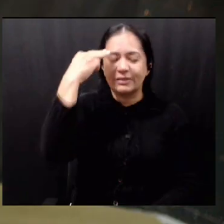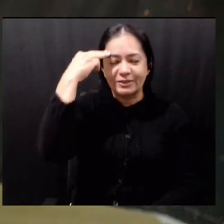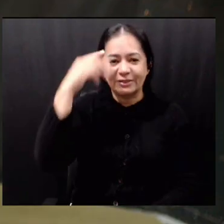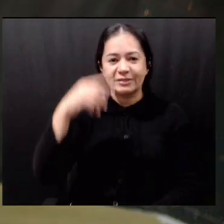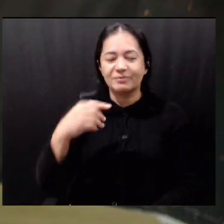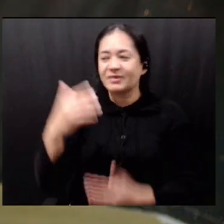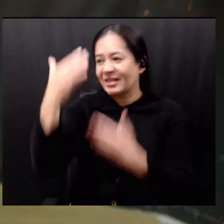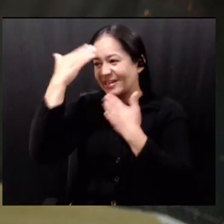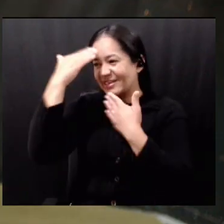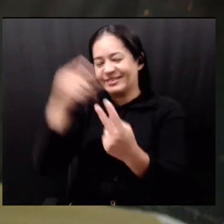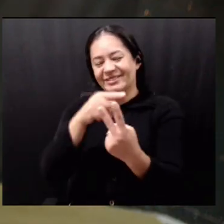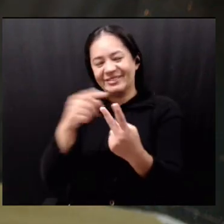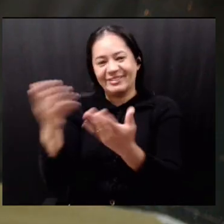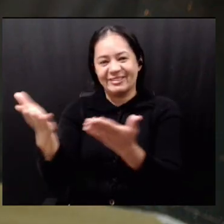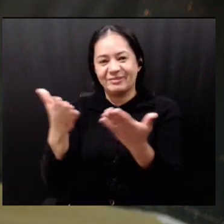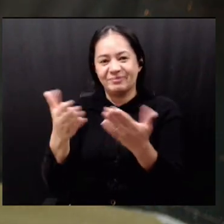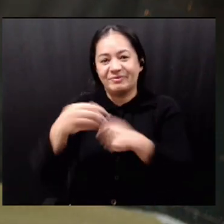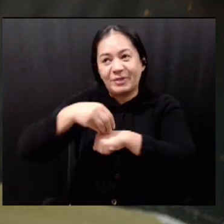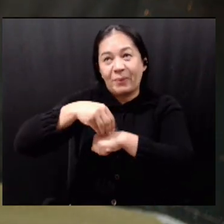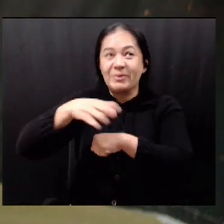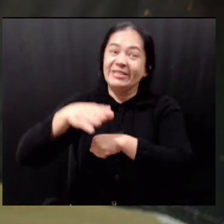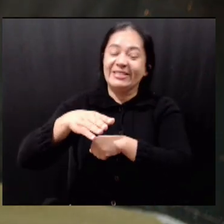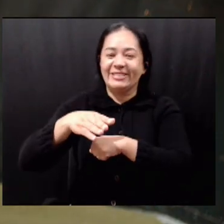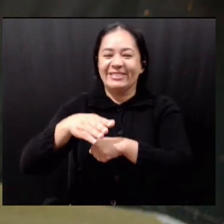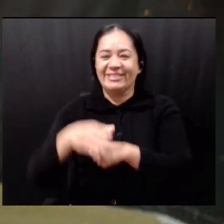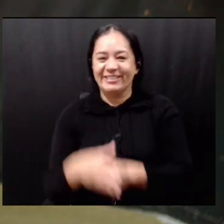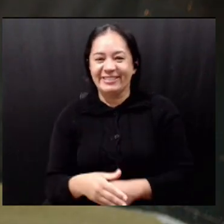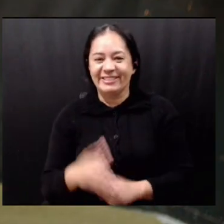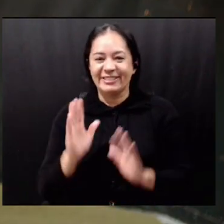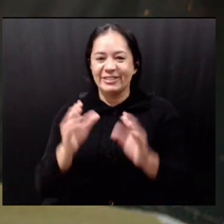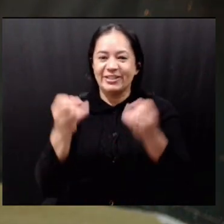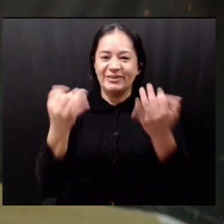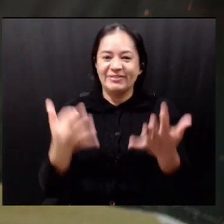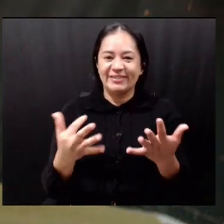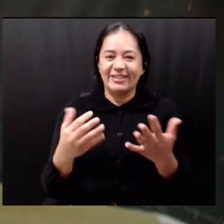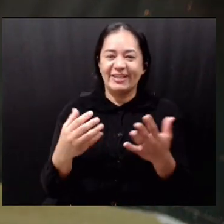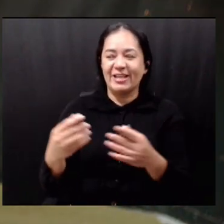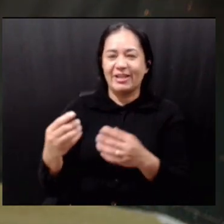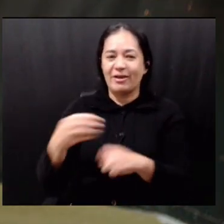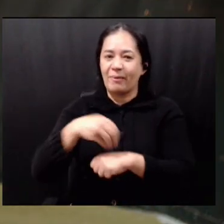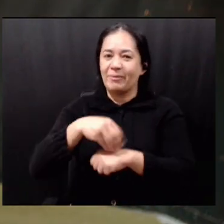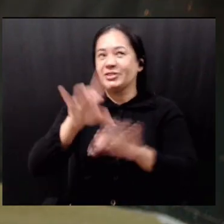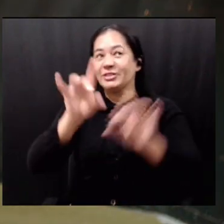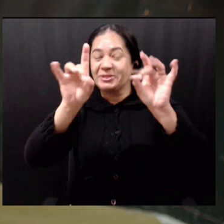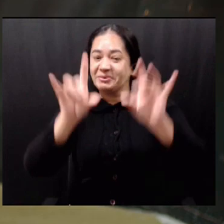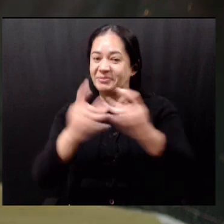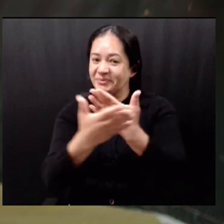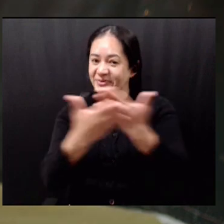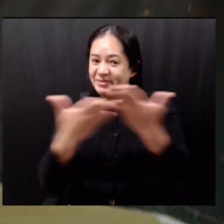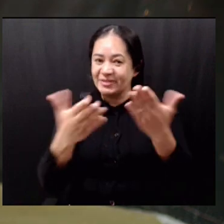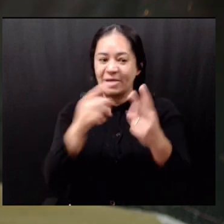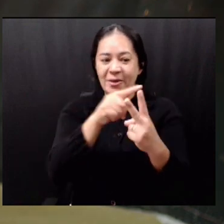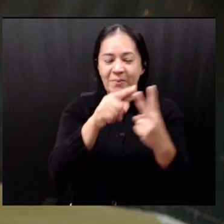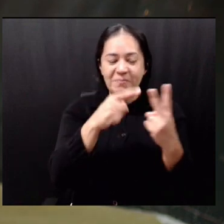vão deixar uma dica, além de tudo que foi falado aqui hoje, vão deixar aquela dica especial aí para os pais, né, para